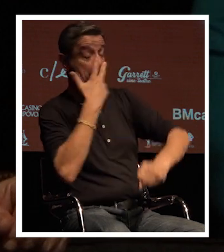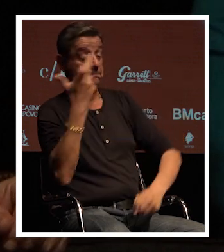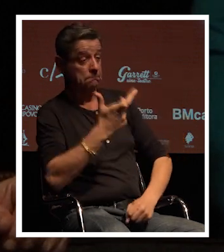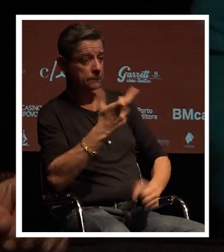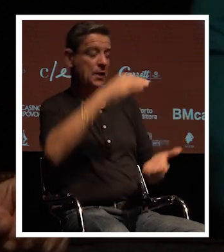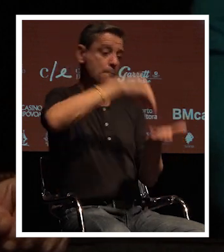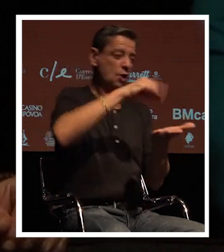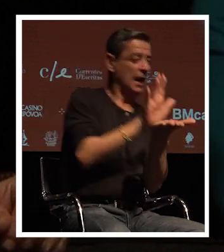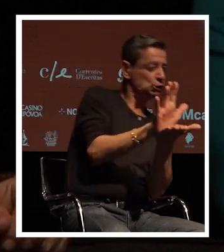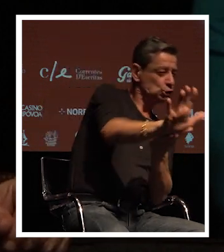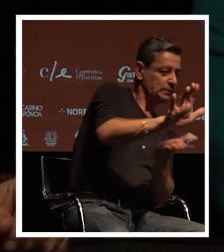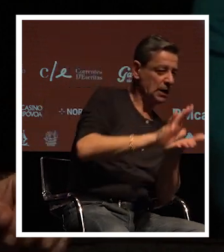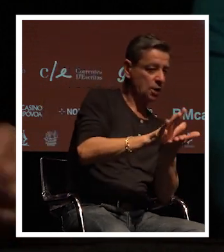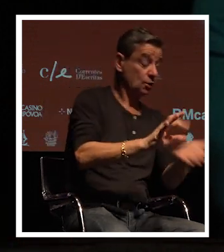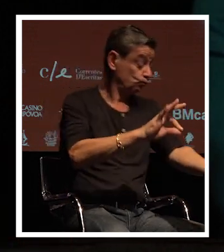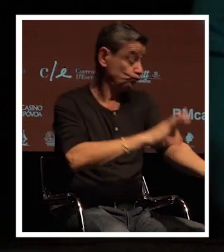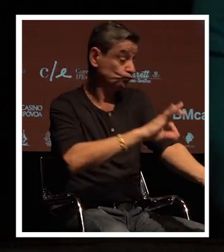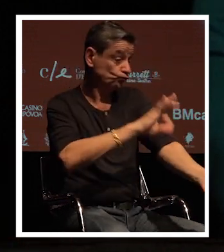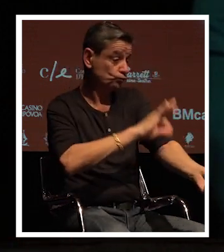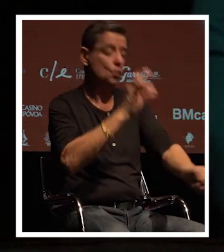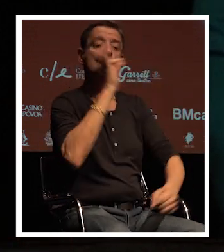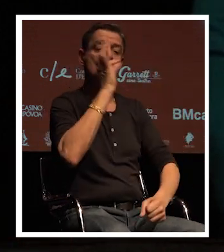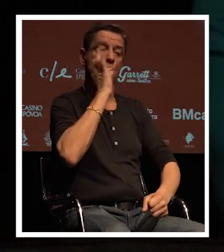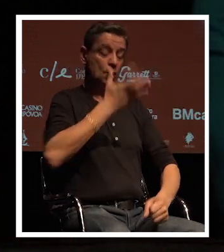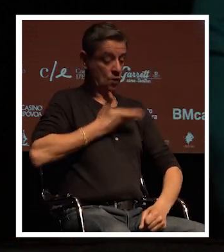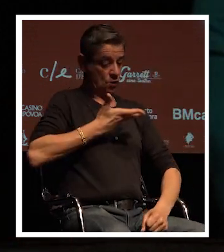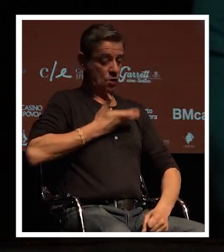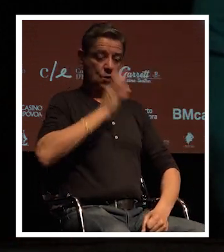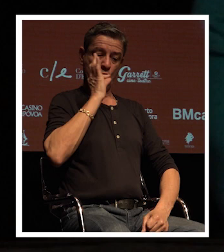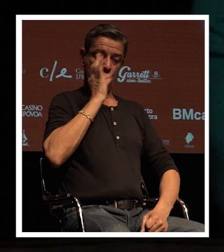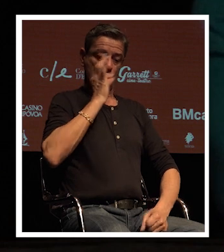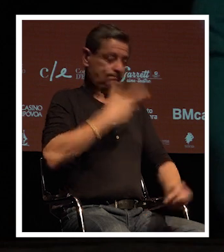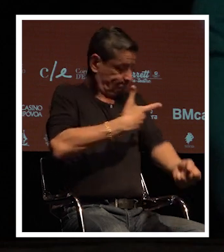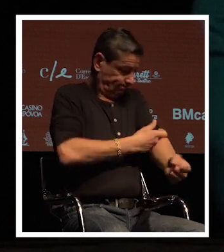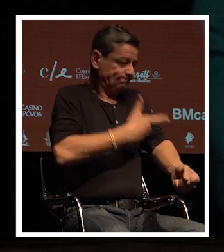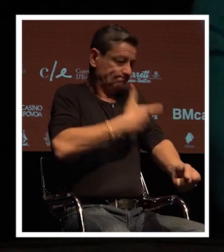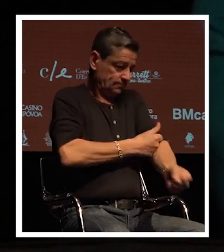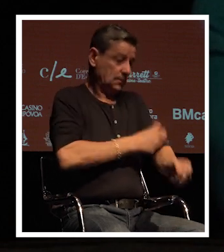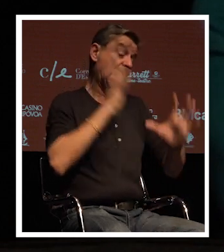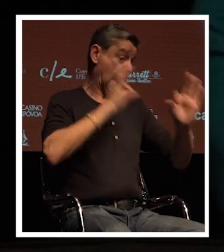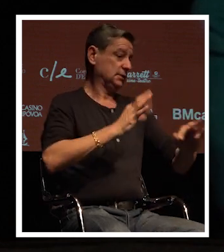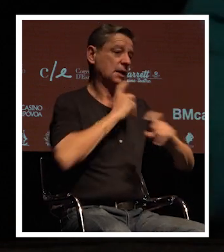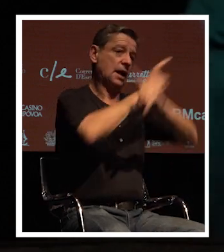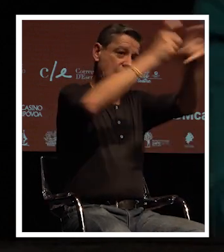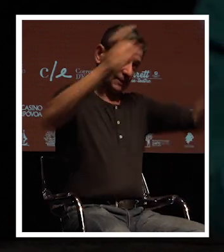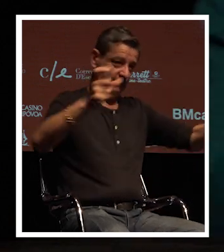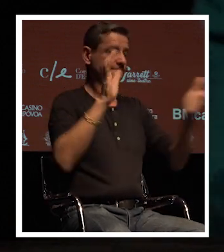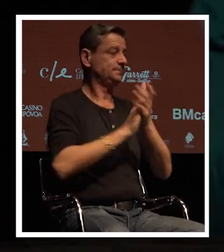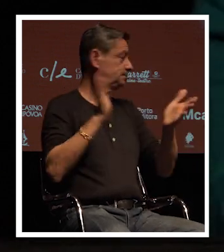era excluída eraa toxicodependente e e é isso